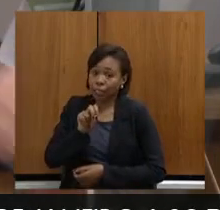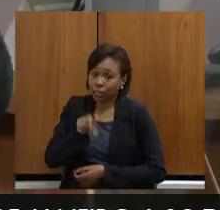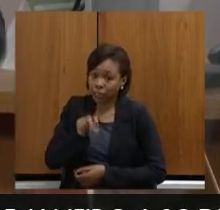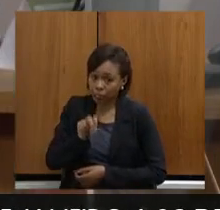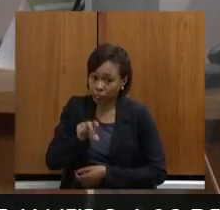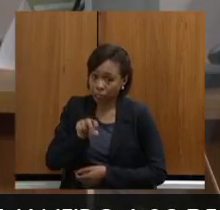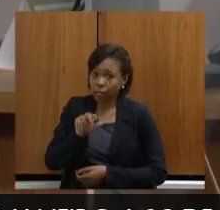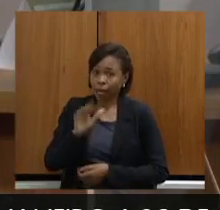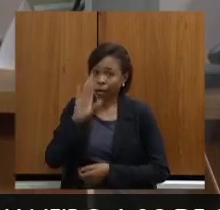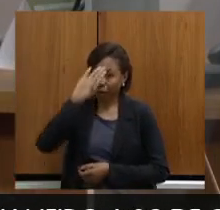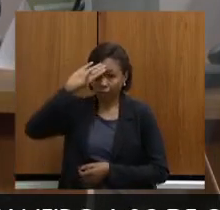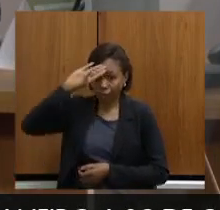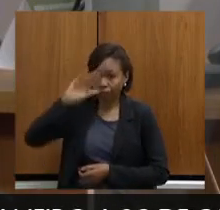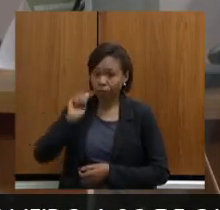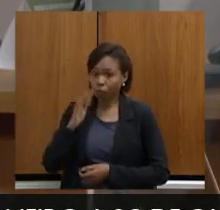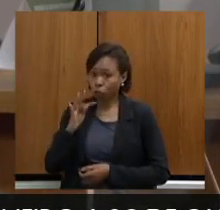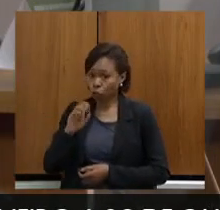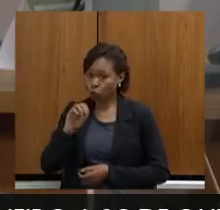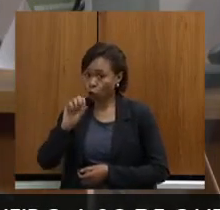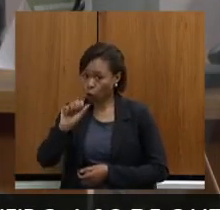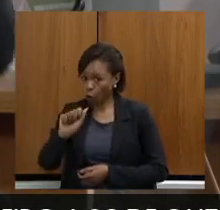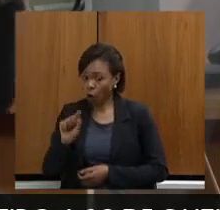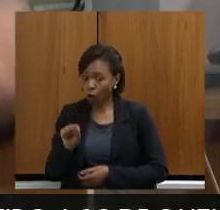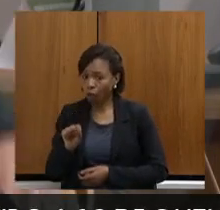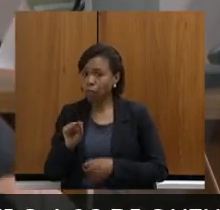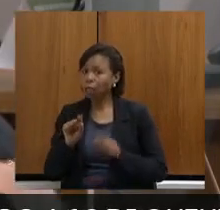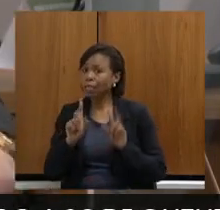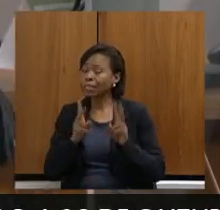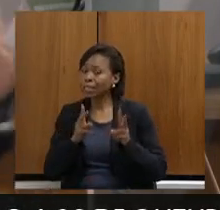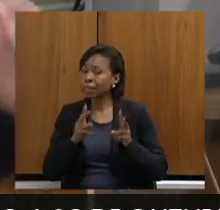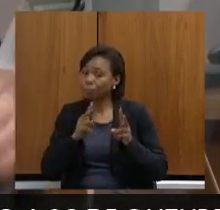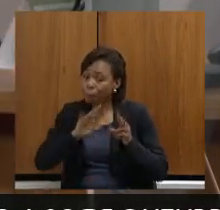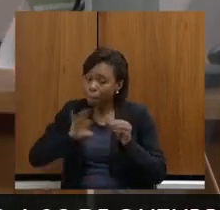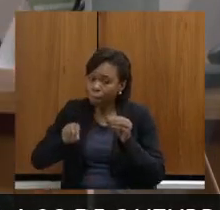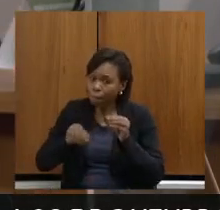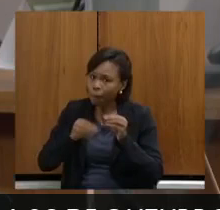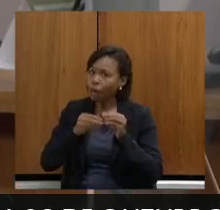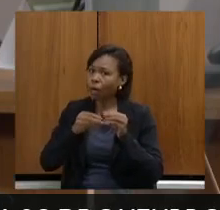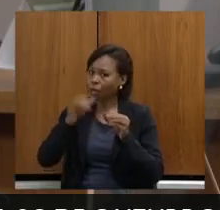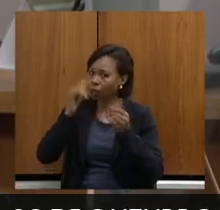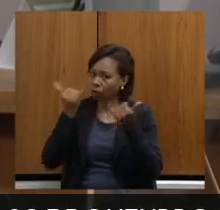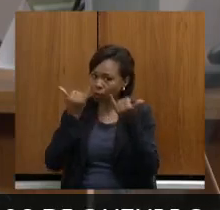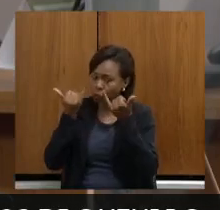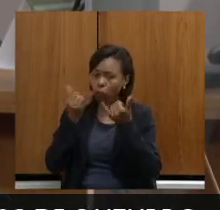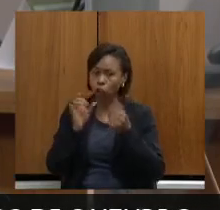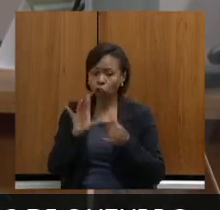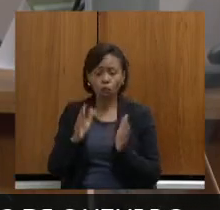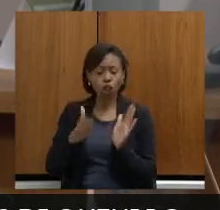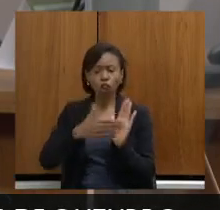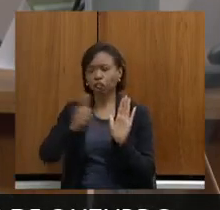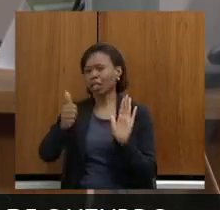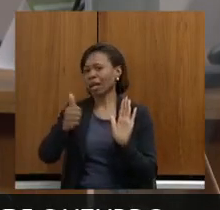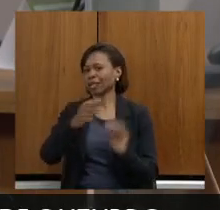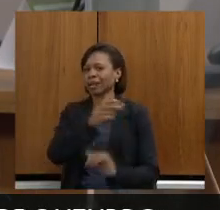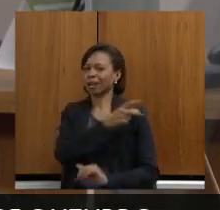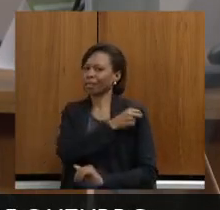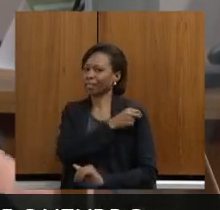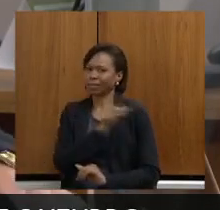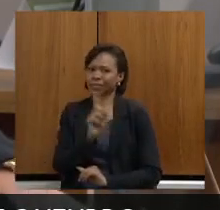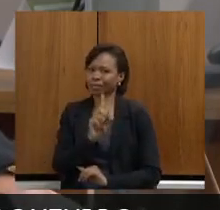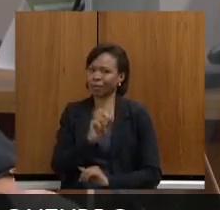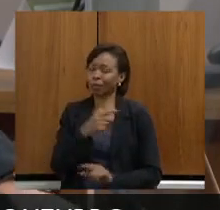coloque sempre a informação porque parece que a simples retirada de uma vacina isso tem um aspecto na balança